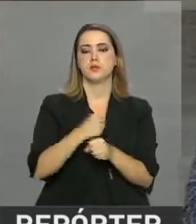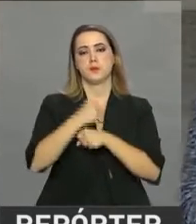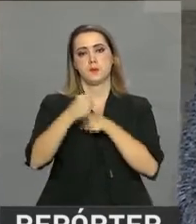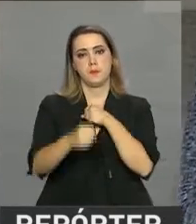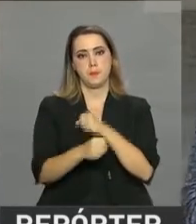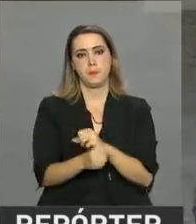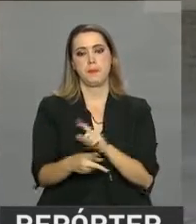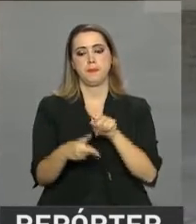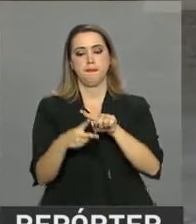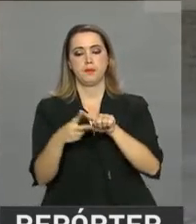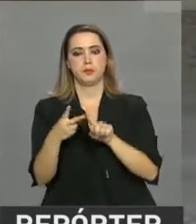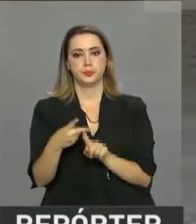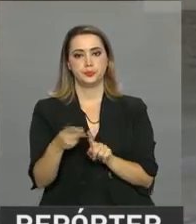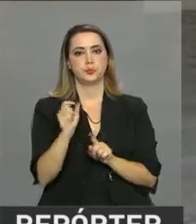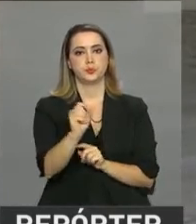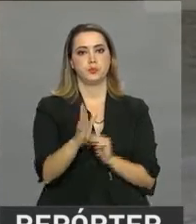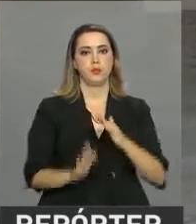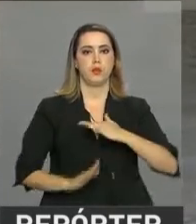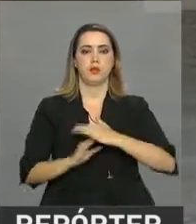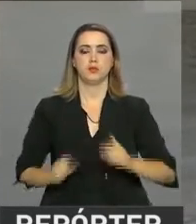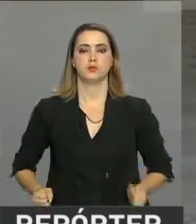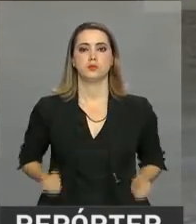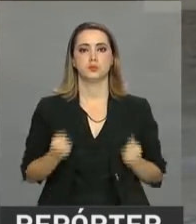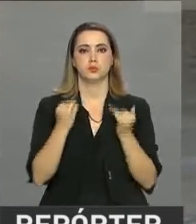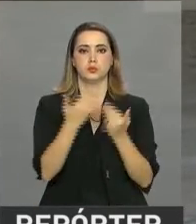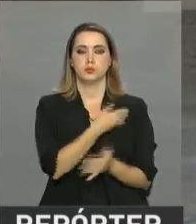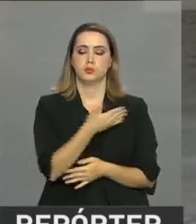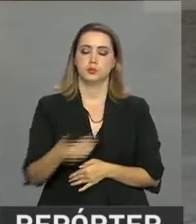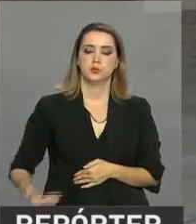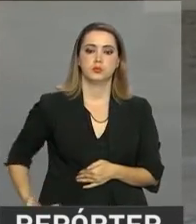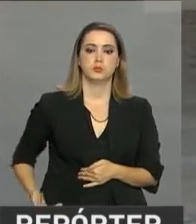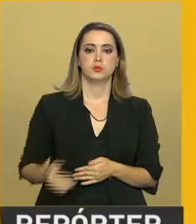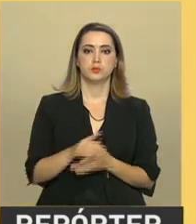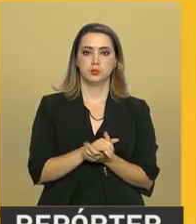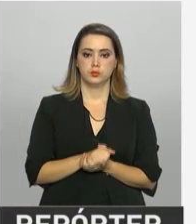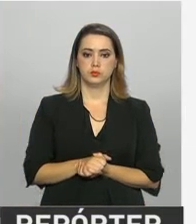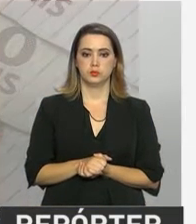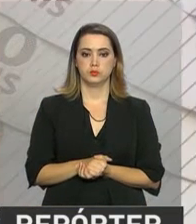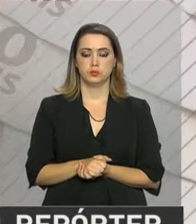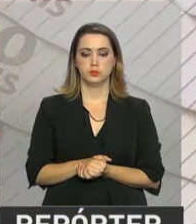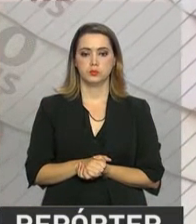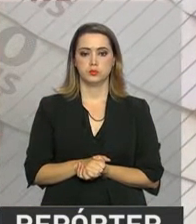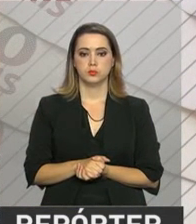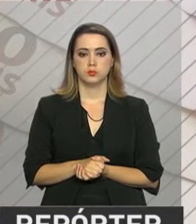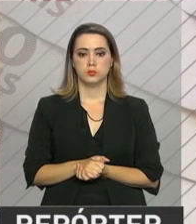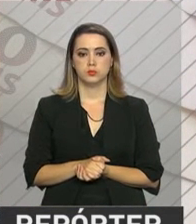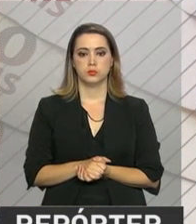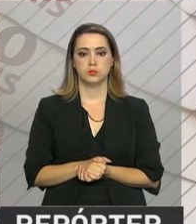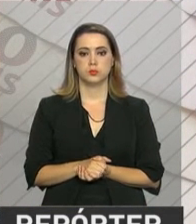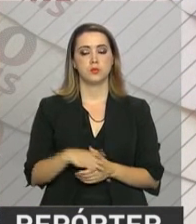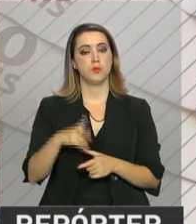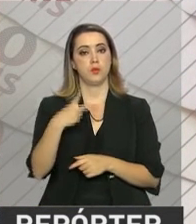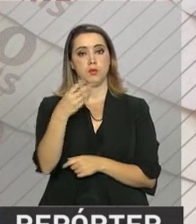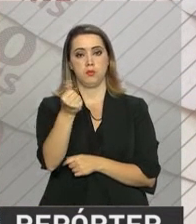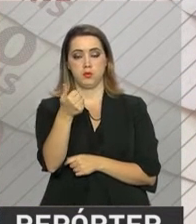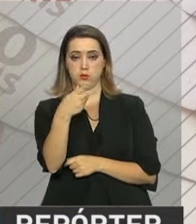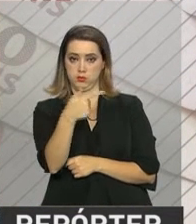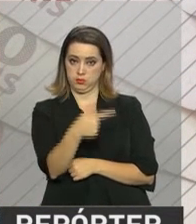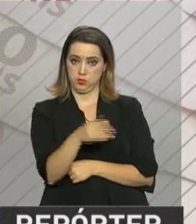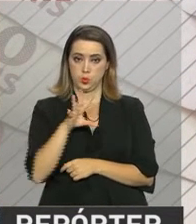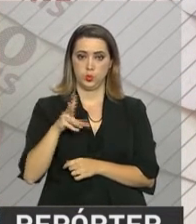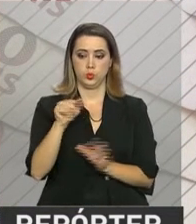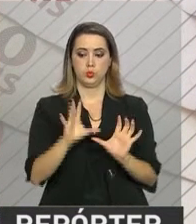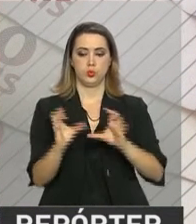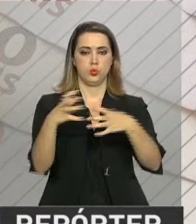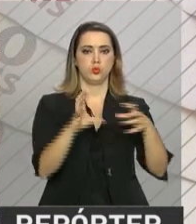proposta de emenda à constituição que limita o crescimento dos gastos públicos para 2017 todas as